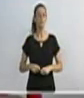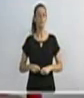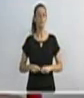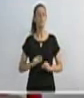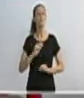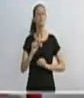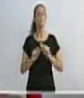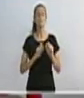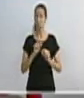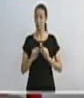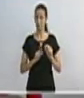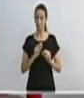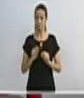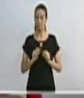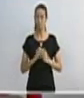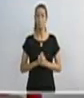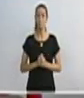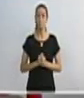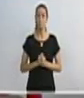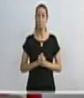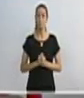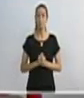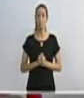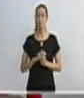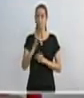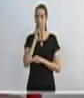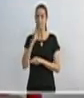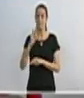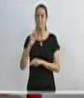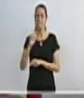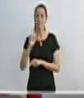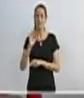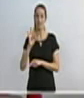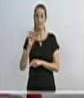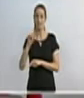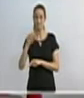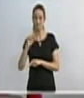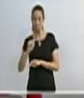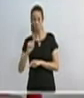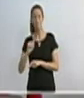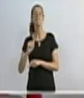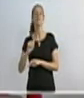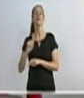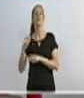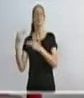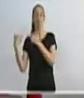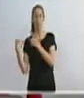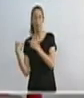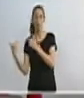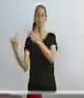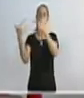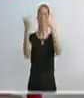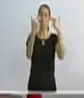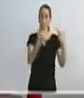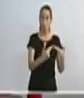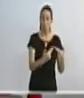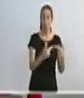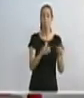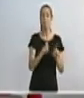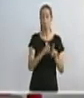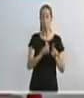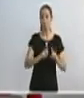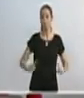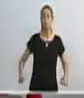transferência desta atividade, deste código, ou seja, antenas de telecomunicação com estrutura em torre ou